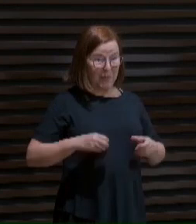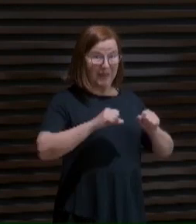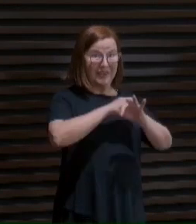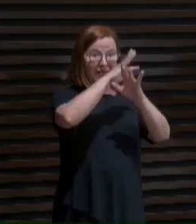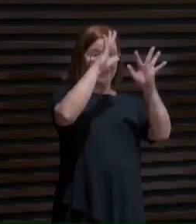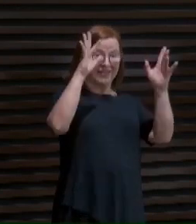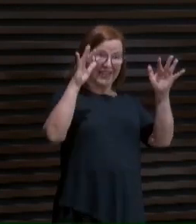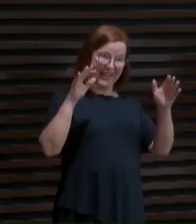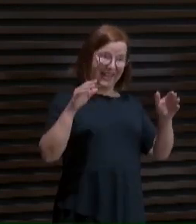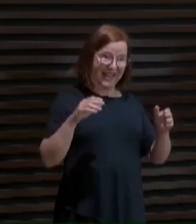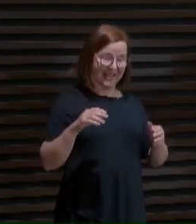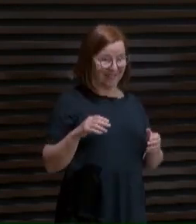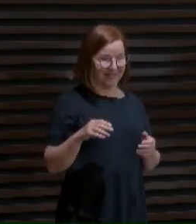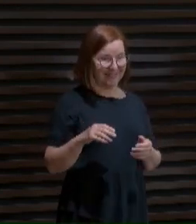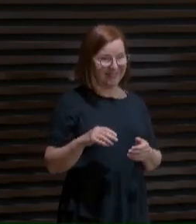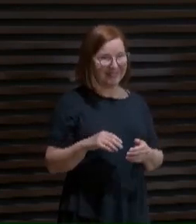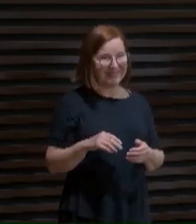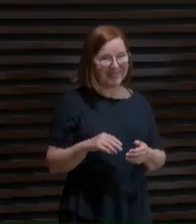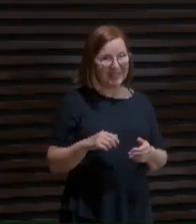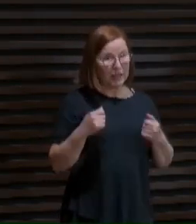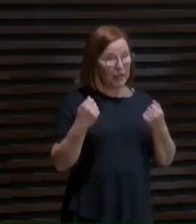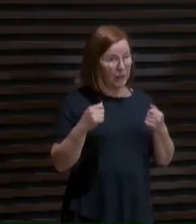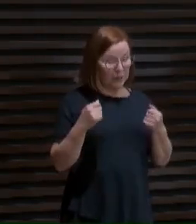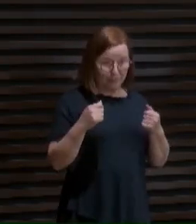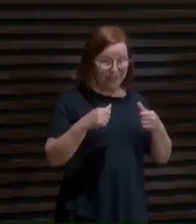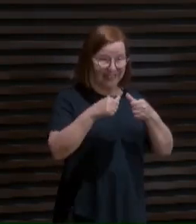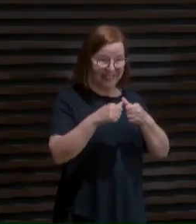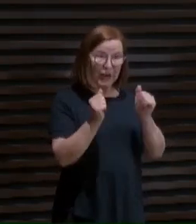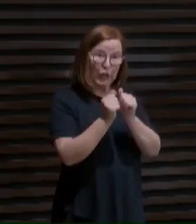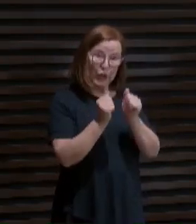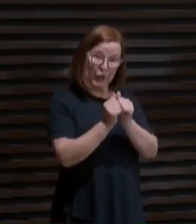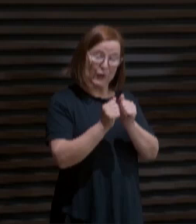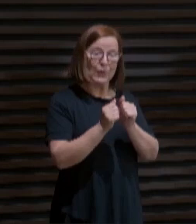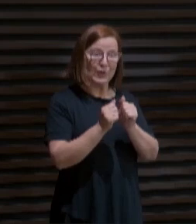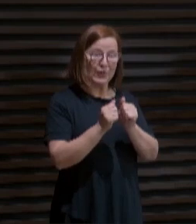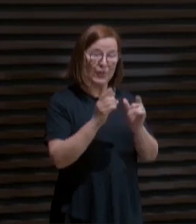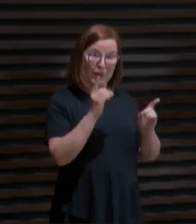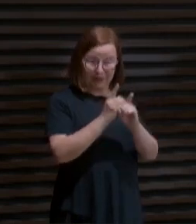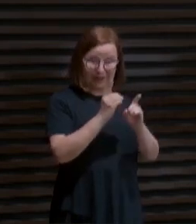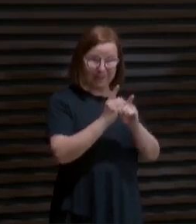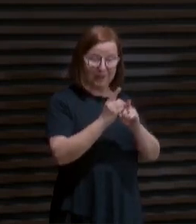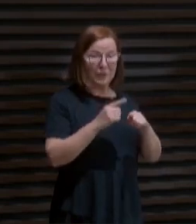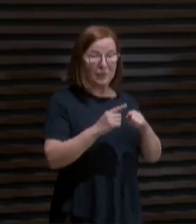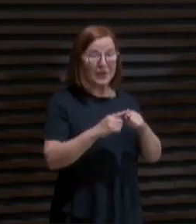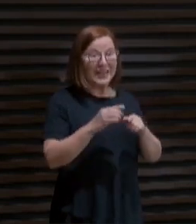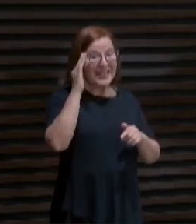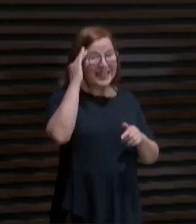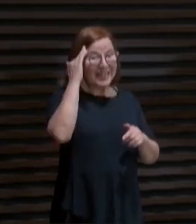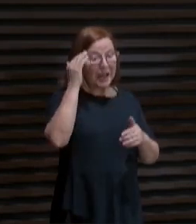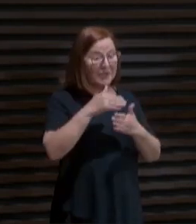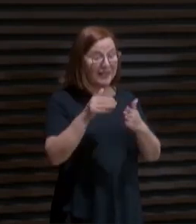precisa mais estar na reunião, ele sabe. E ele já